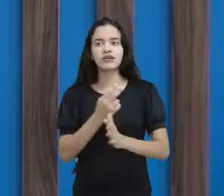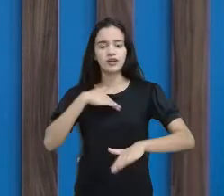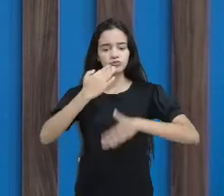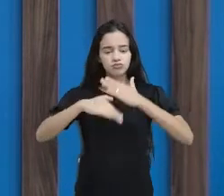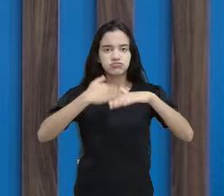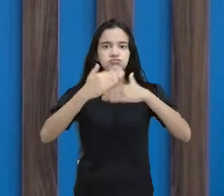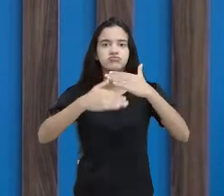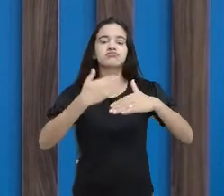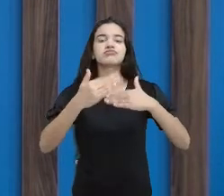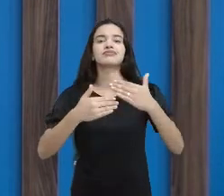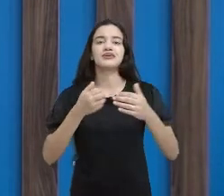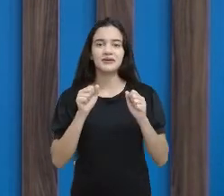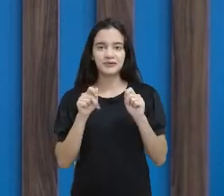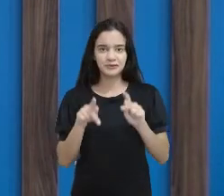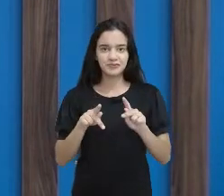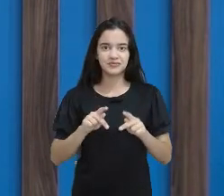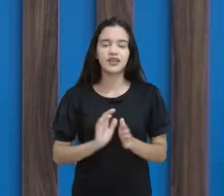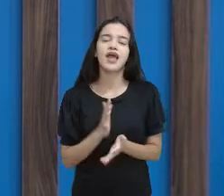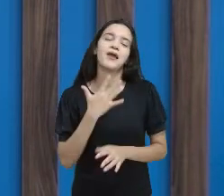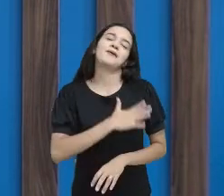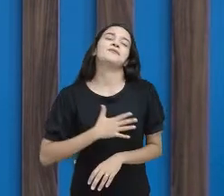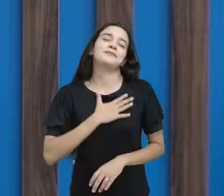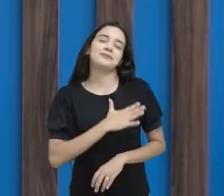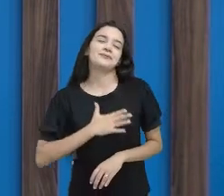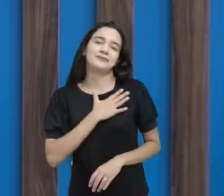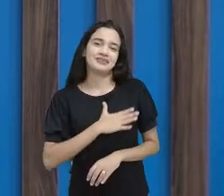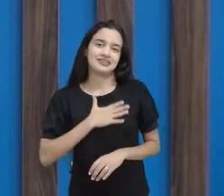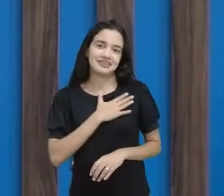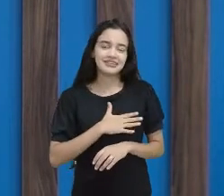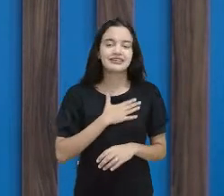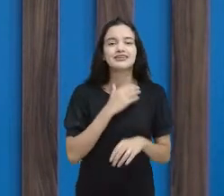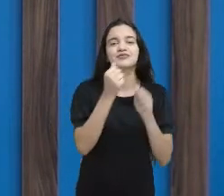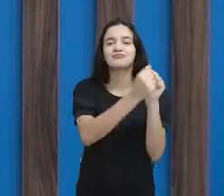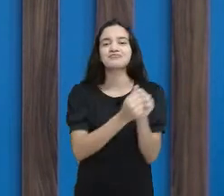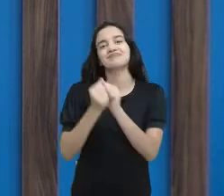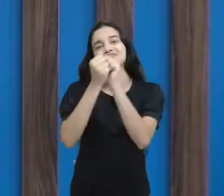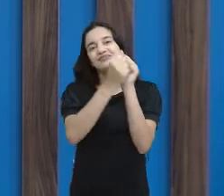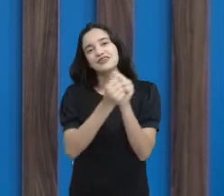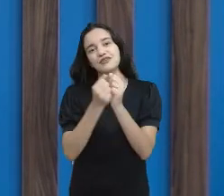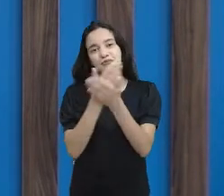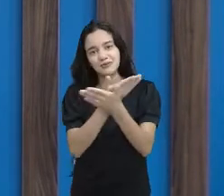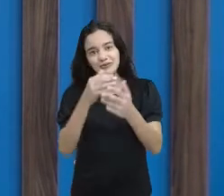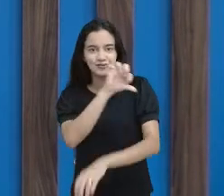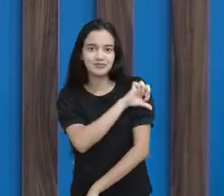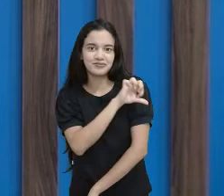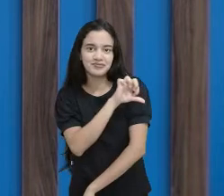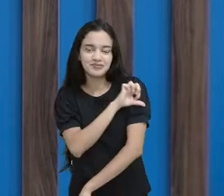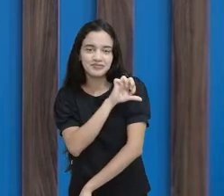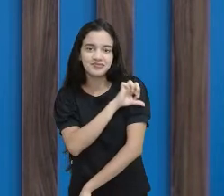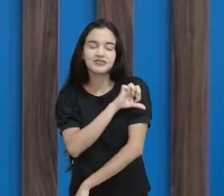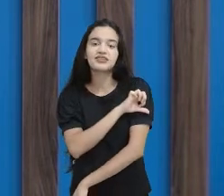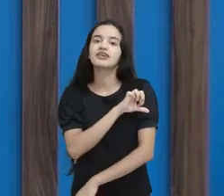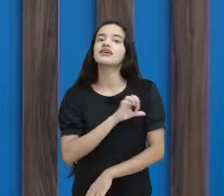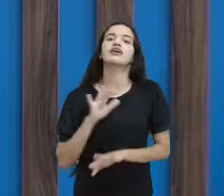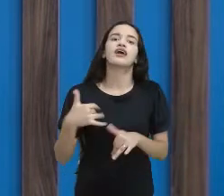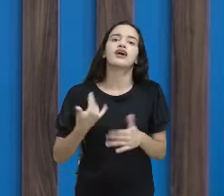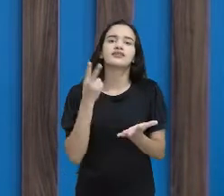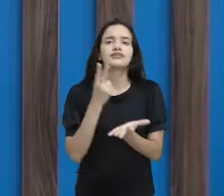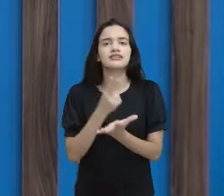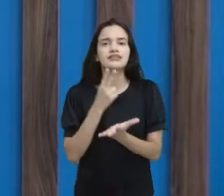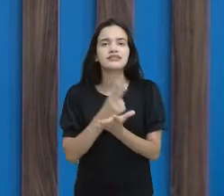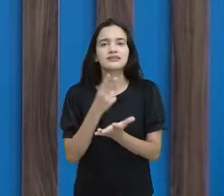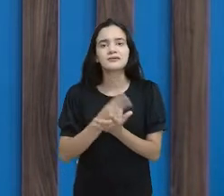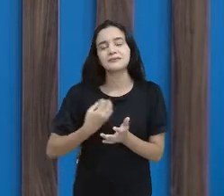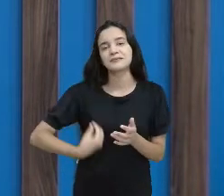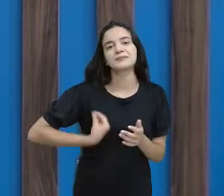numa boa aí, tá certo? É um prazer estar com vocês, nono ano. Prazer também estar com o professor Heleno aqui. O nono ano sempre está